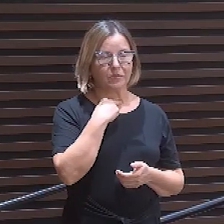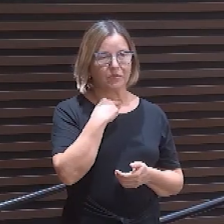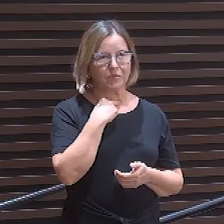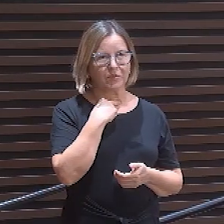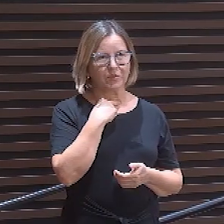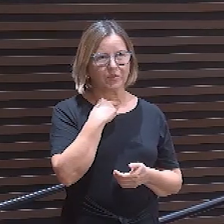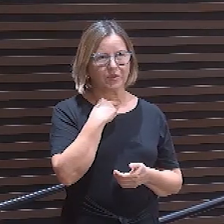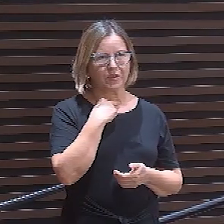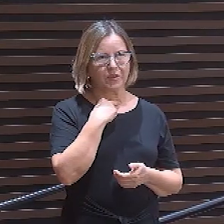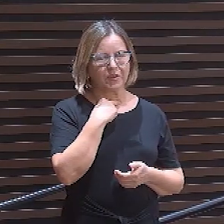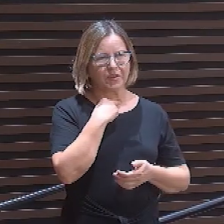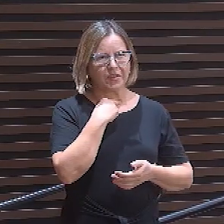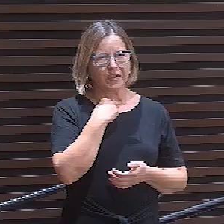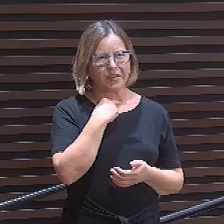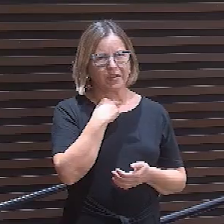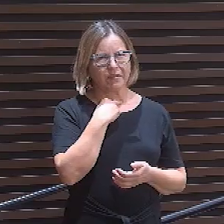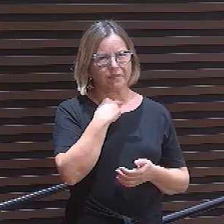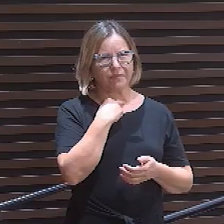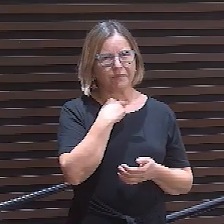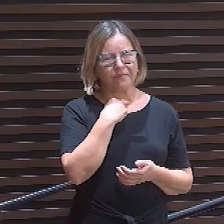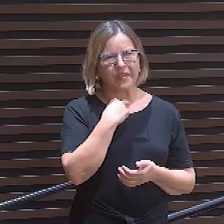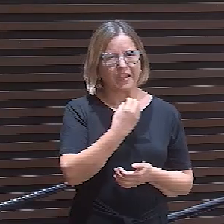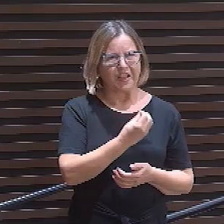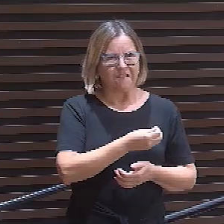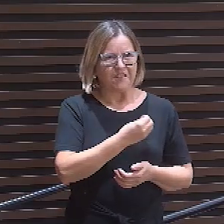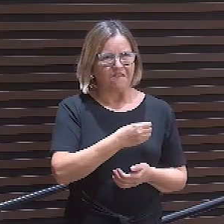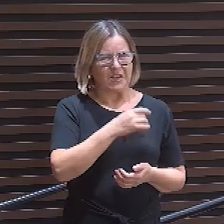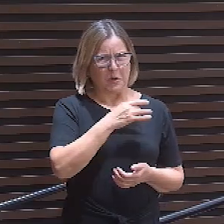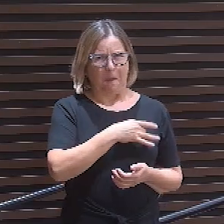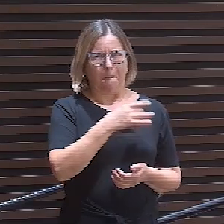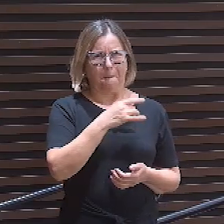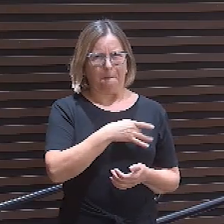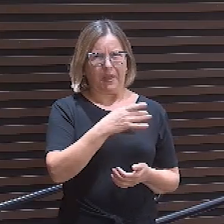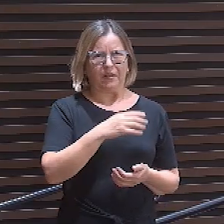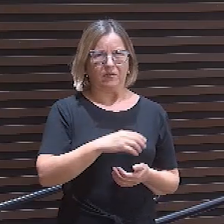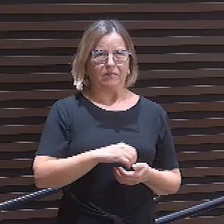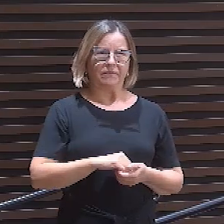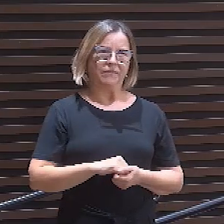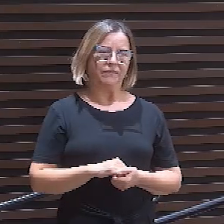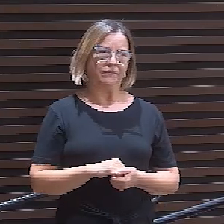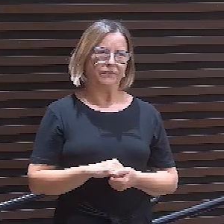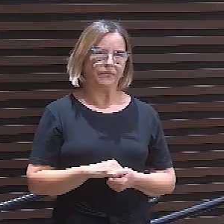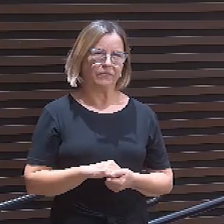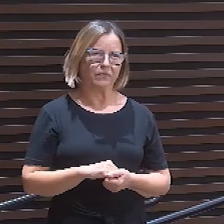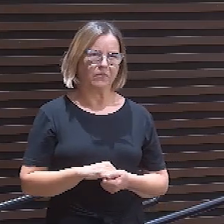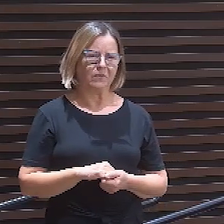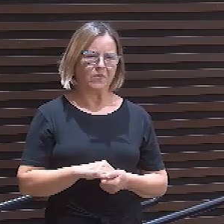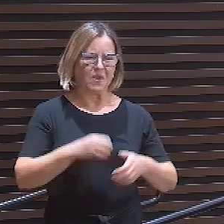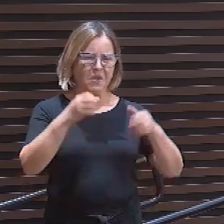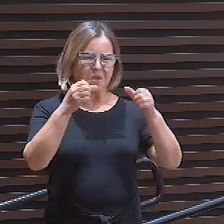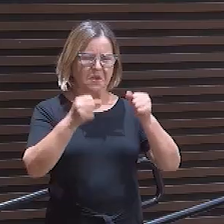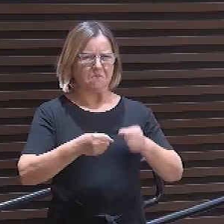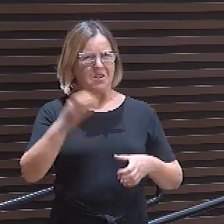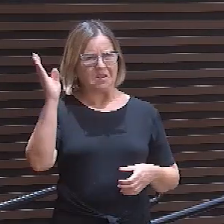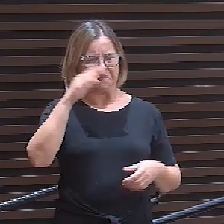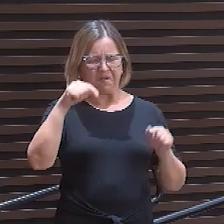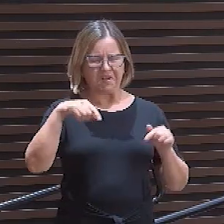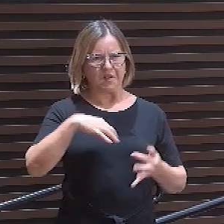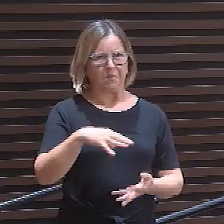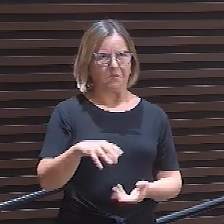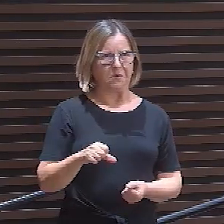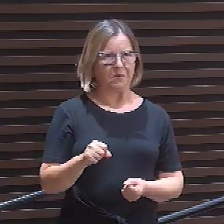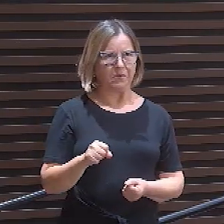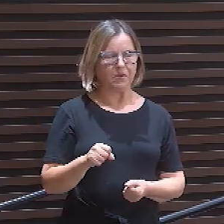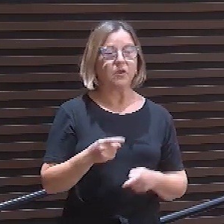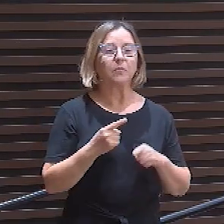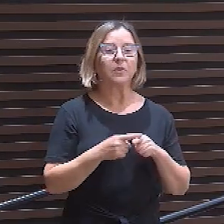de cueca suja, com medo das potestades deste mundo,